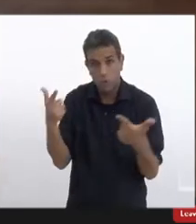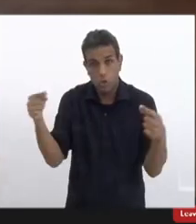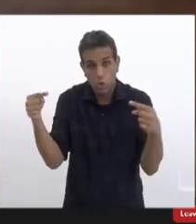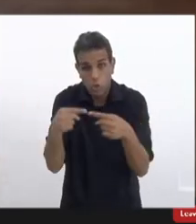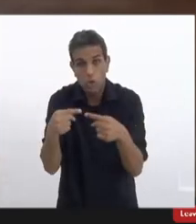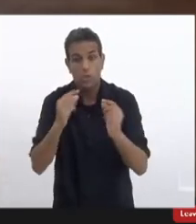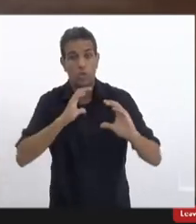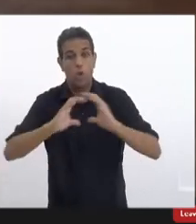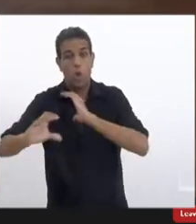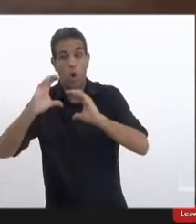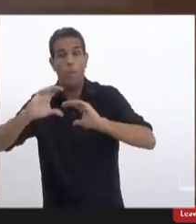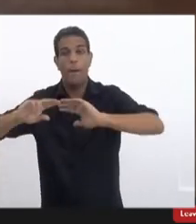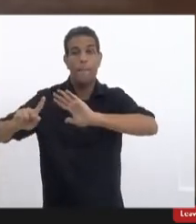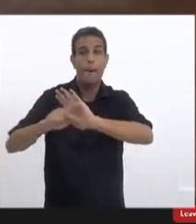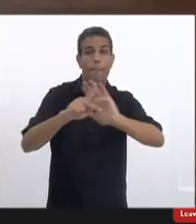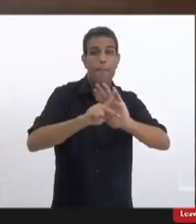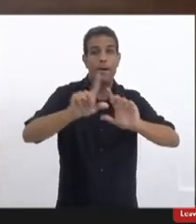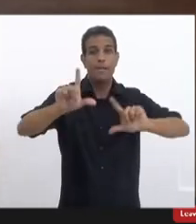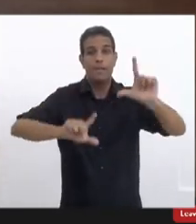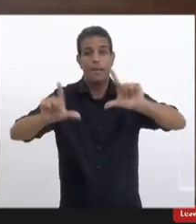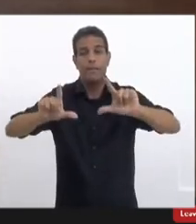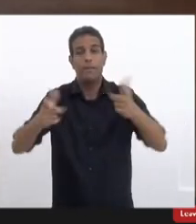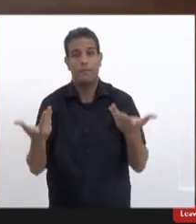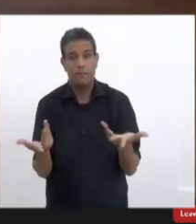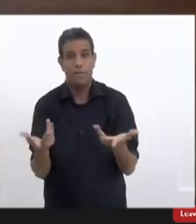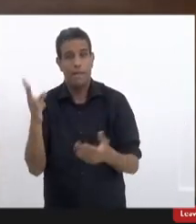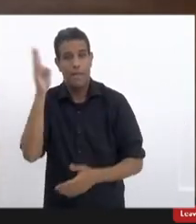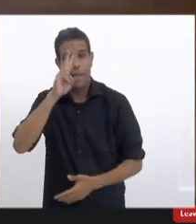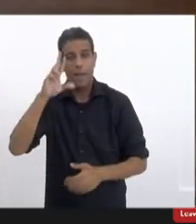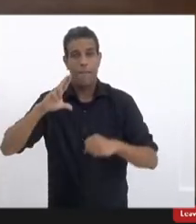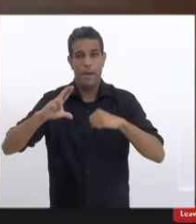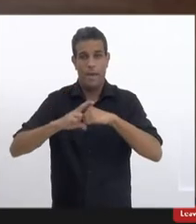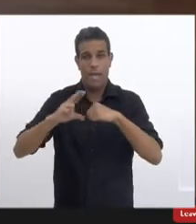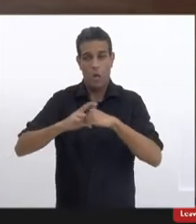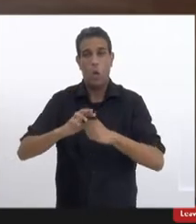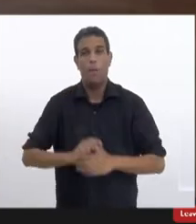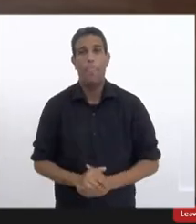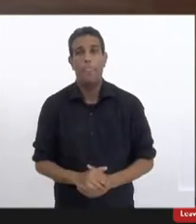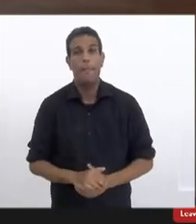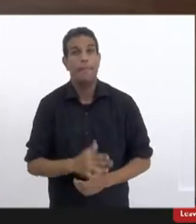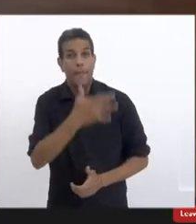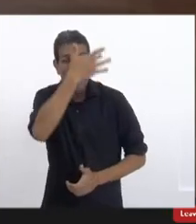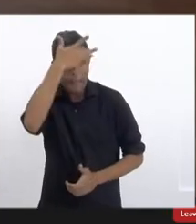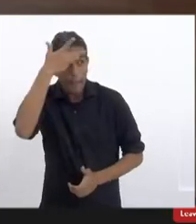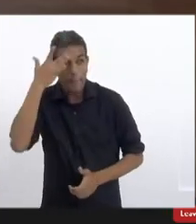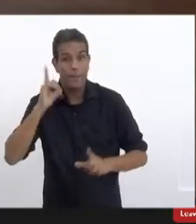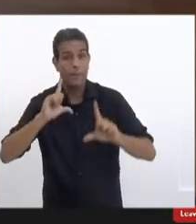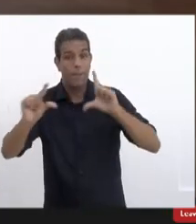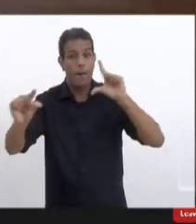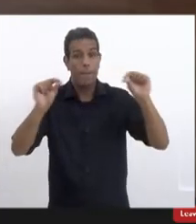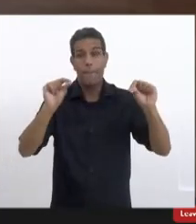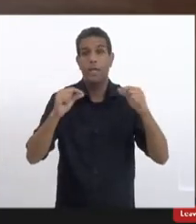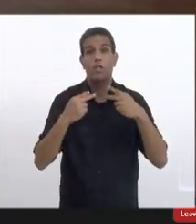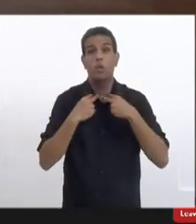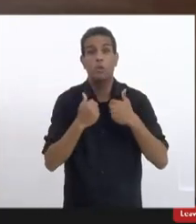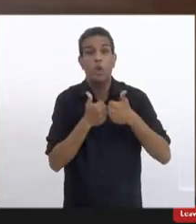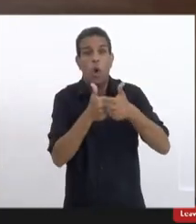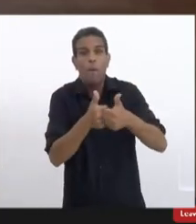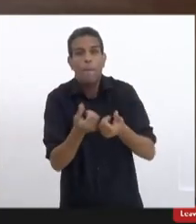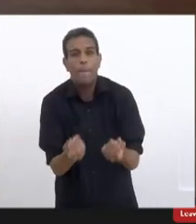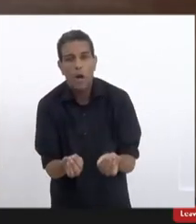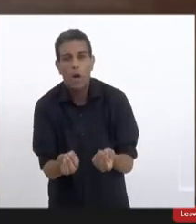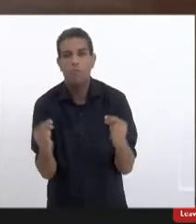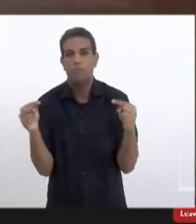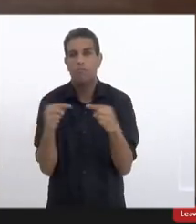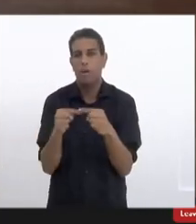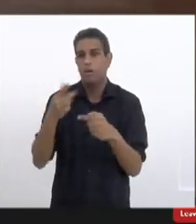qualquer canal de televisão, apenas a Rede Record na época, as pessoas não podiam sair desacompanhadas,